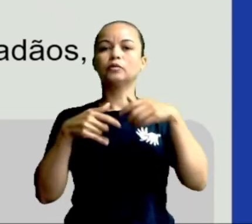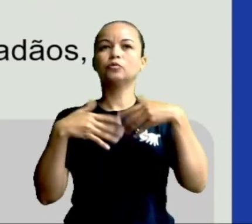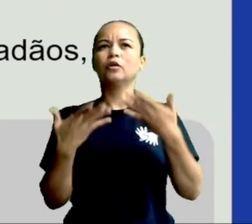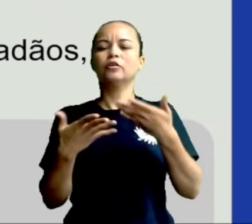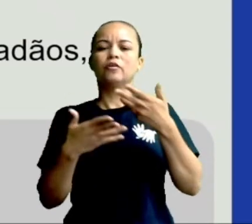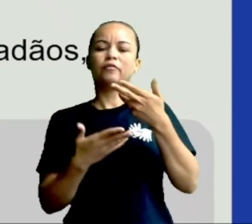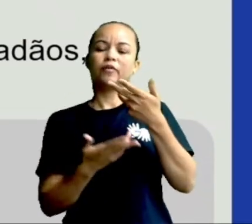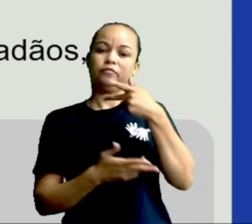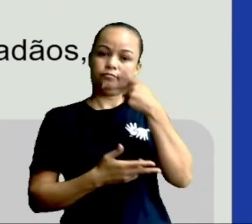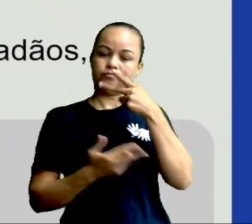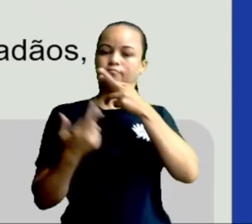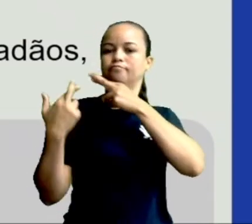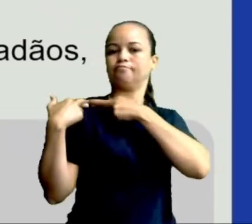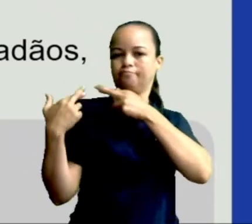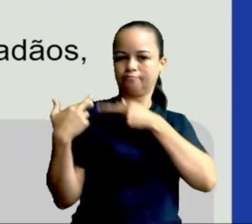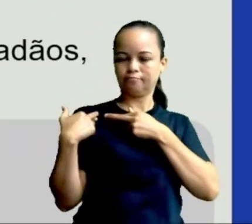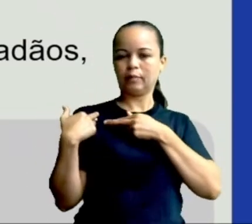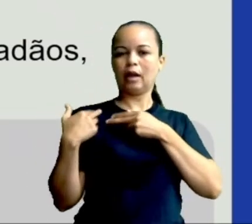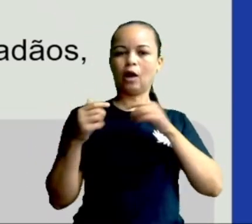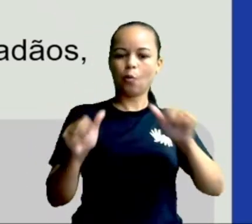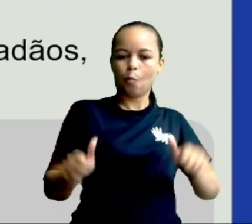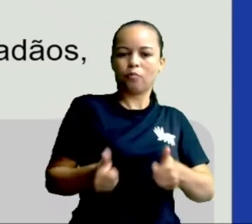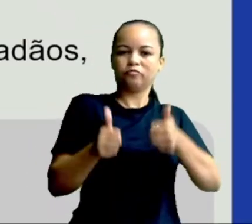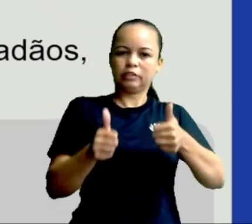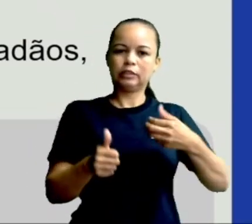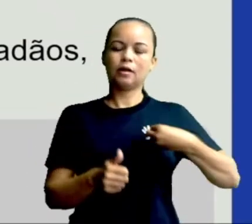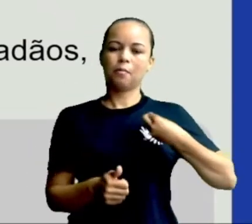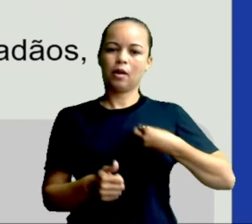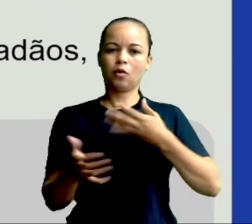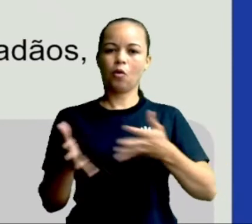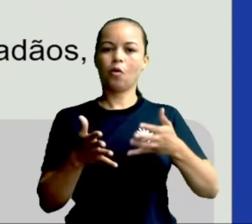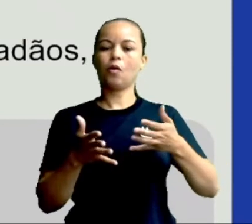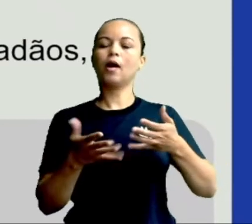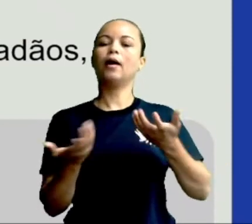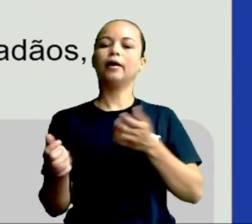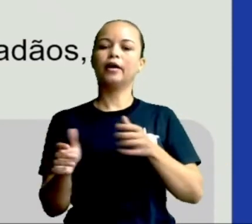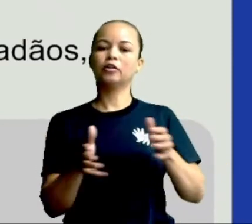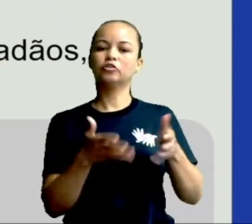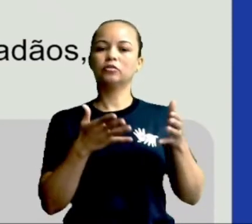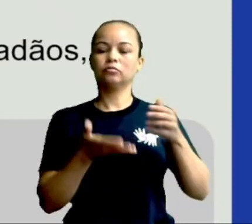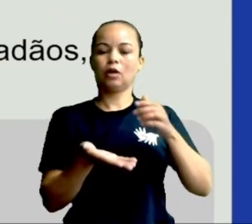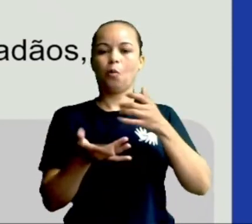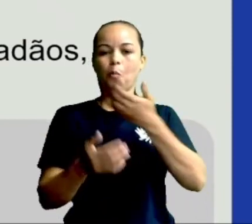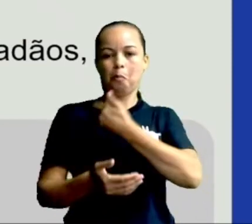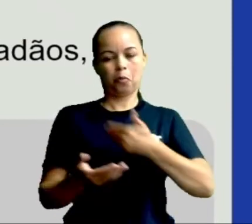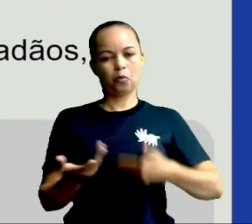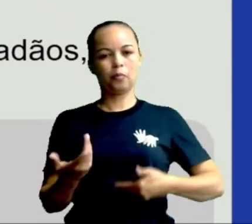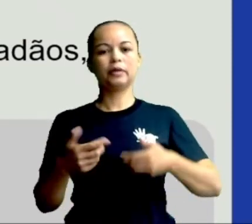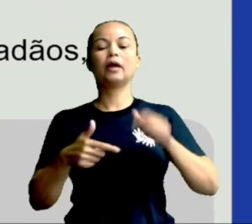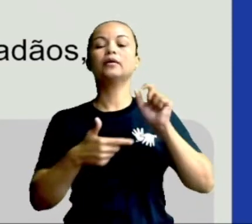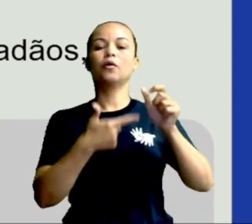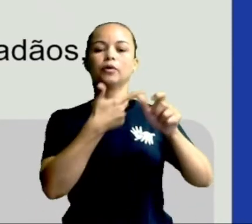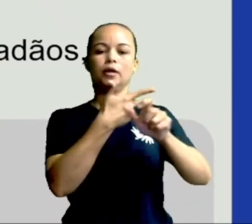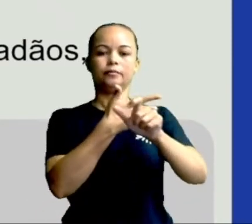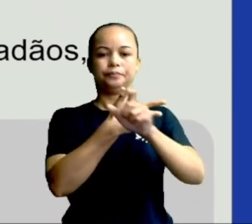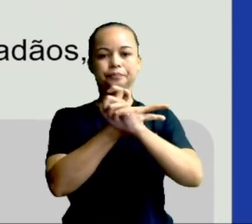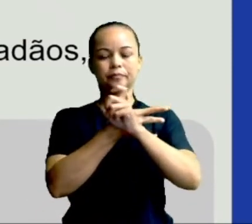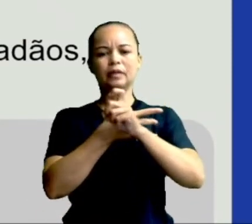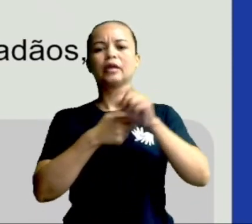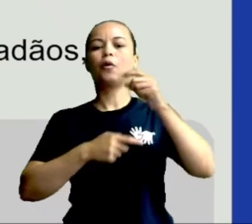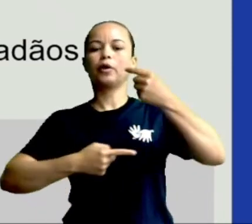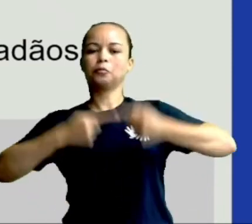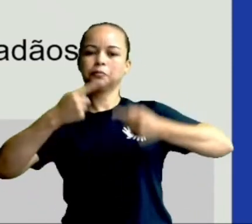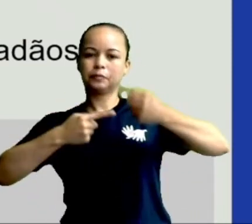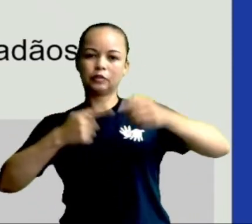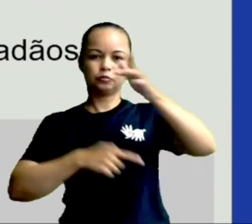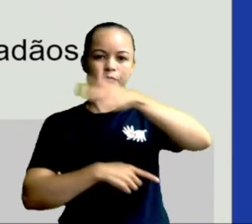falar dos responsáveis pela qualidade de vida né A gestão pública pronto o Executivo que são os políticos e a